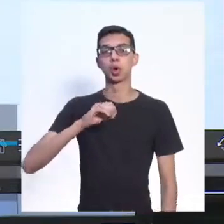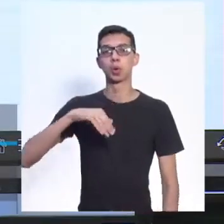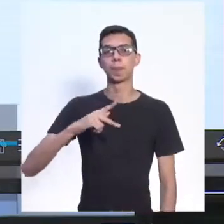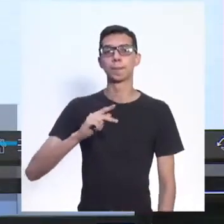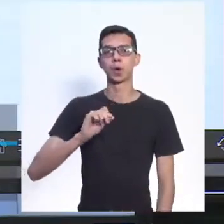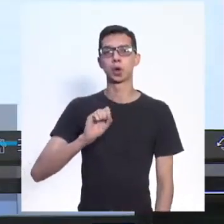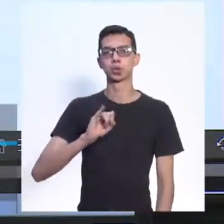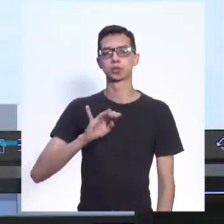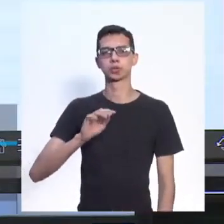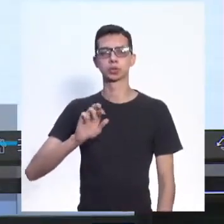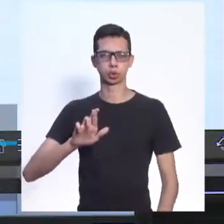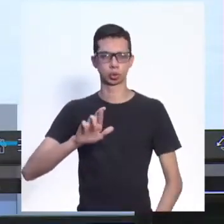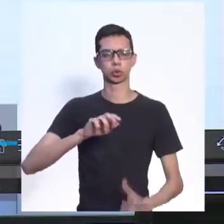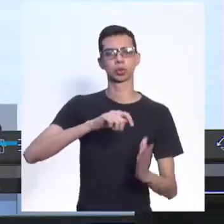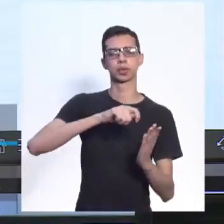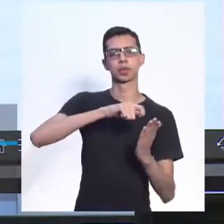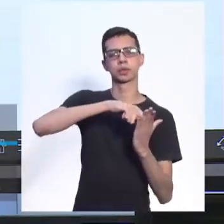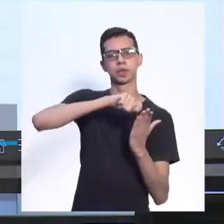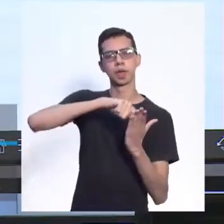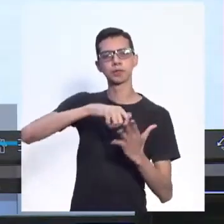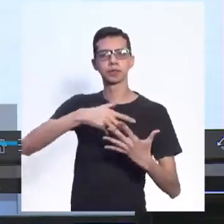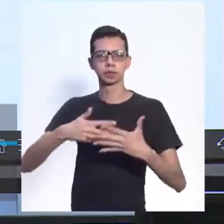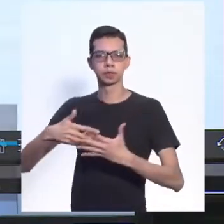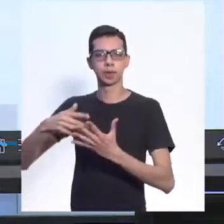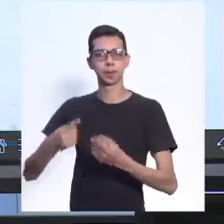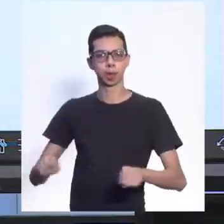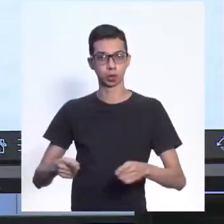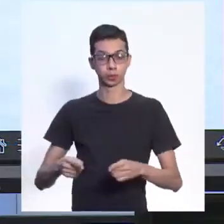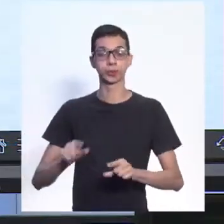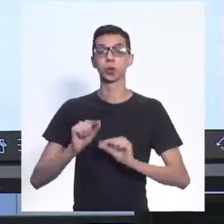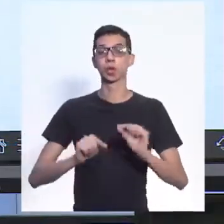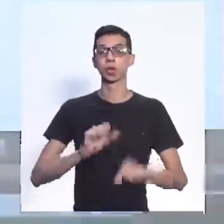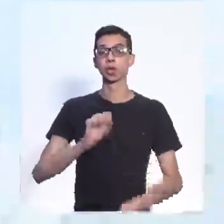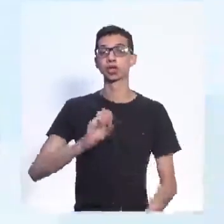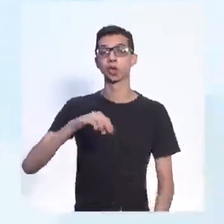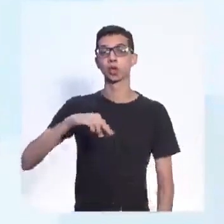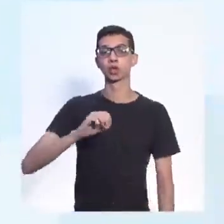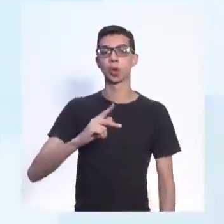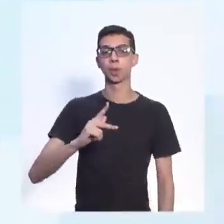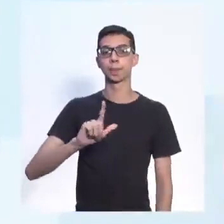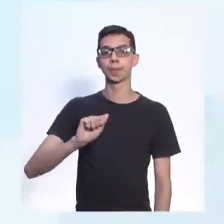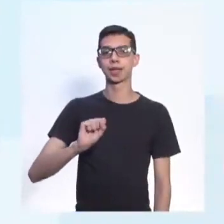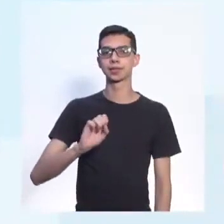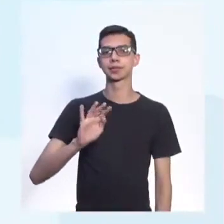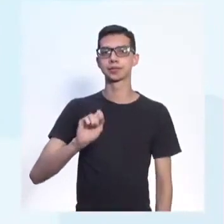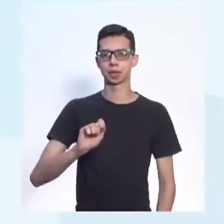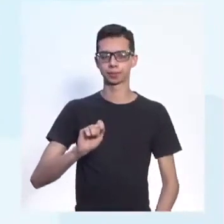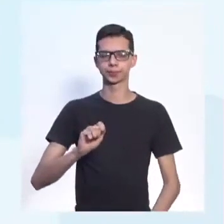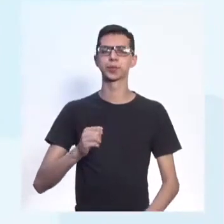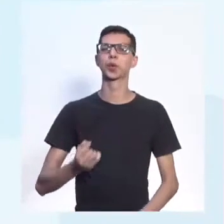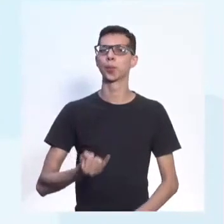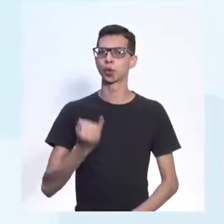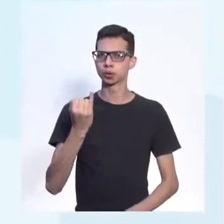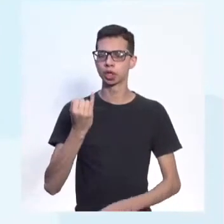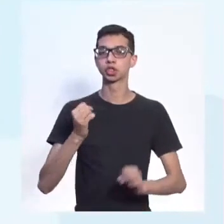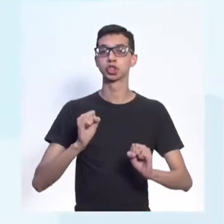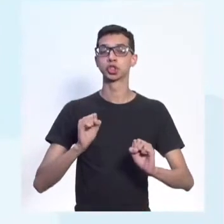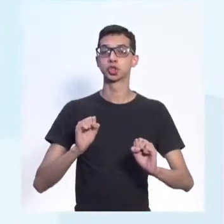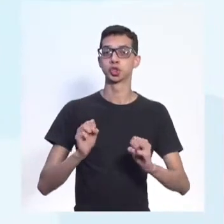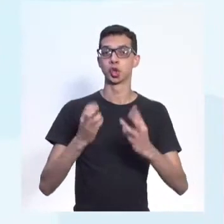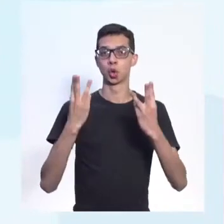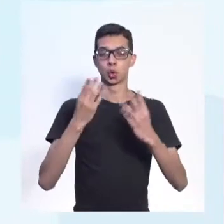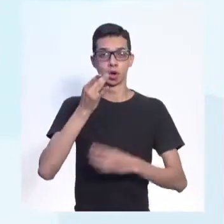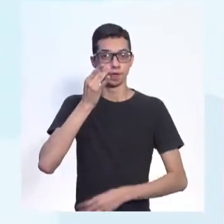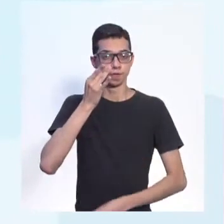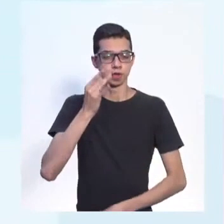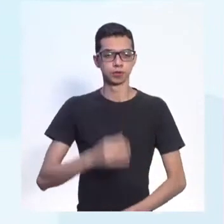coautor da melodia que a gente vai estar ouvindo depois. Sonoplasta, muito importante aí na questão de shows ao vivo, tá? Ele trata